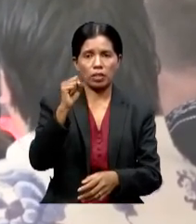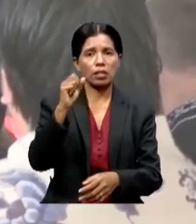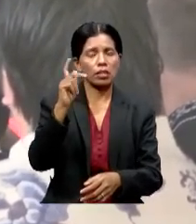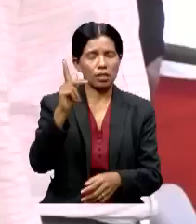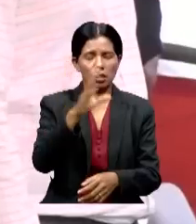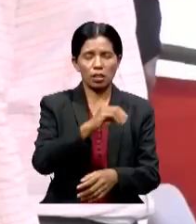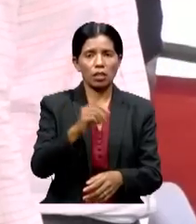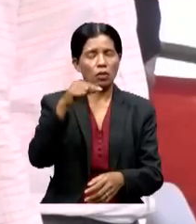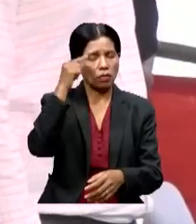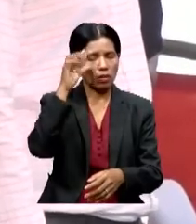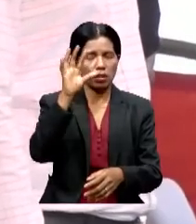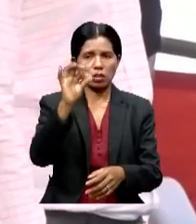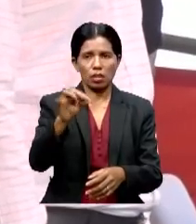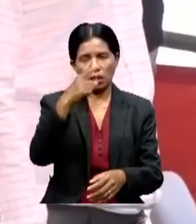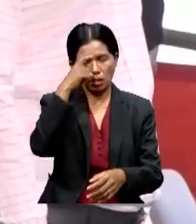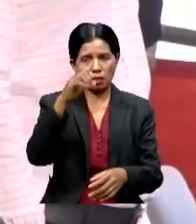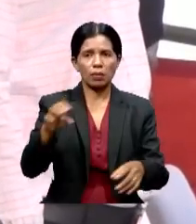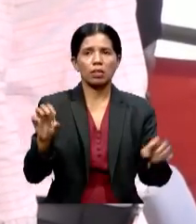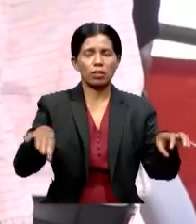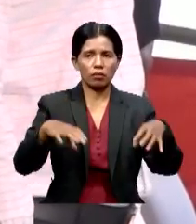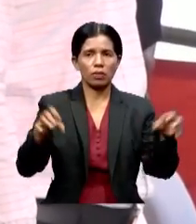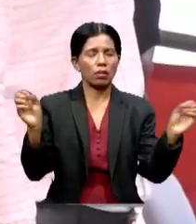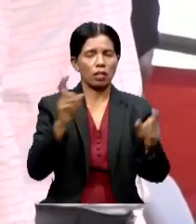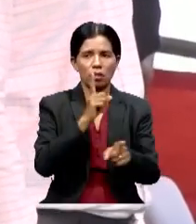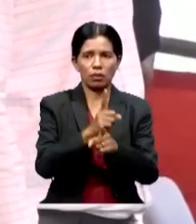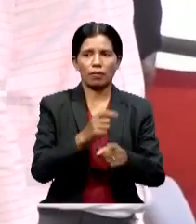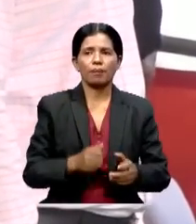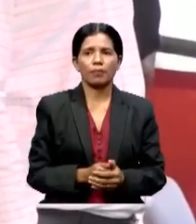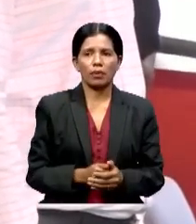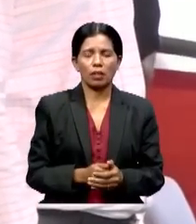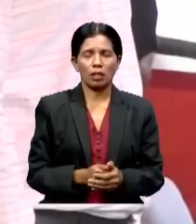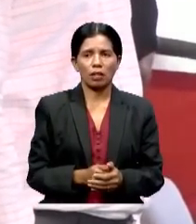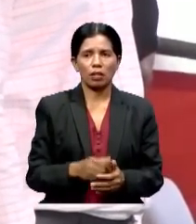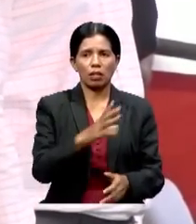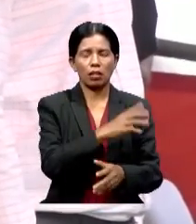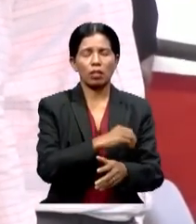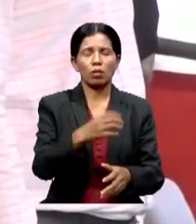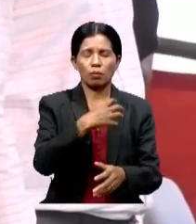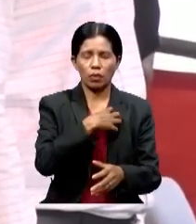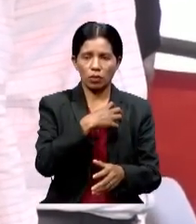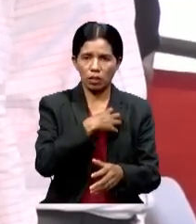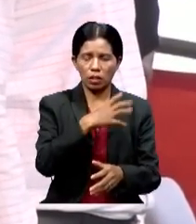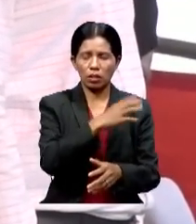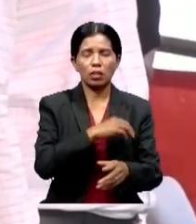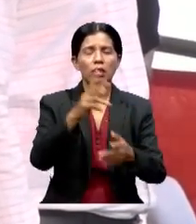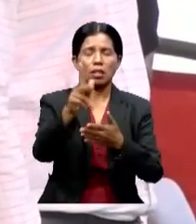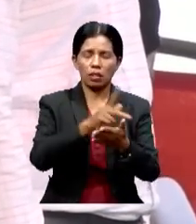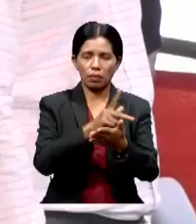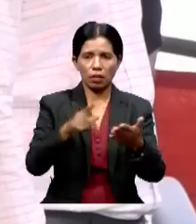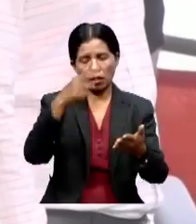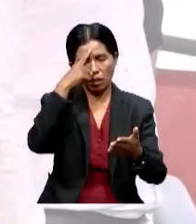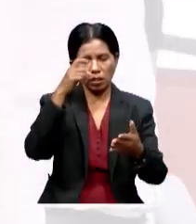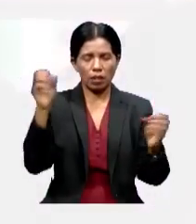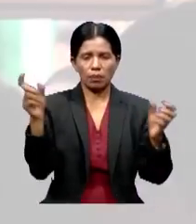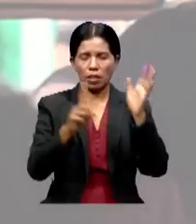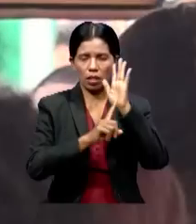Nilaran, também serviço la profissionalismo. Reestrutura polícia científica de investigação criminal, também lá